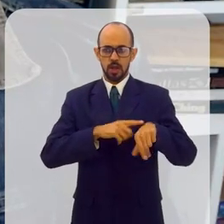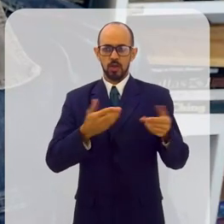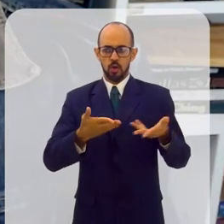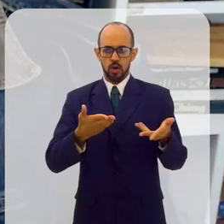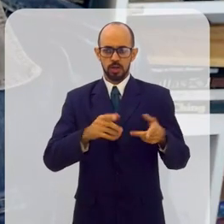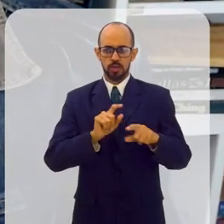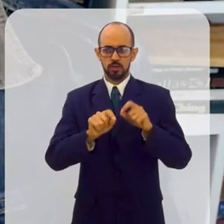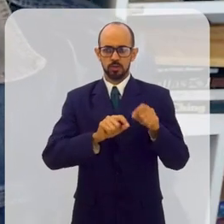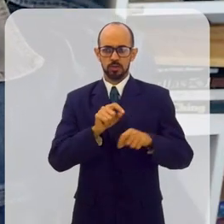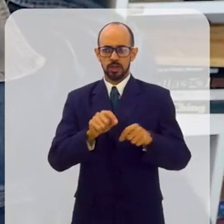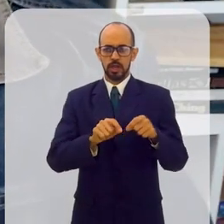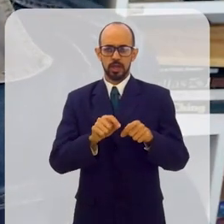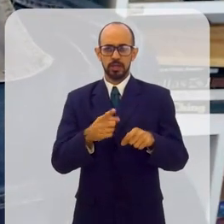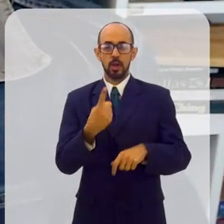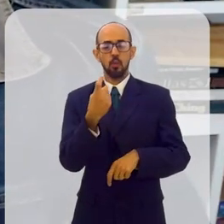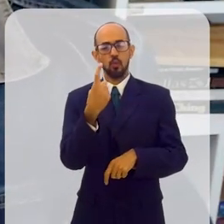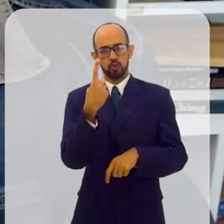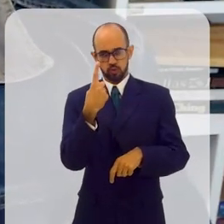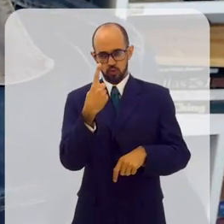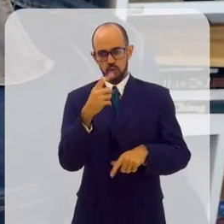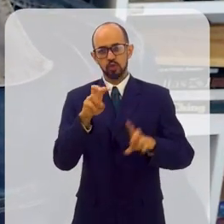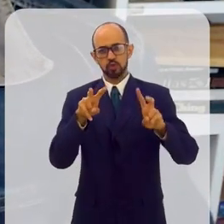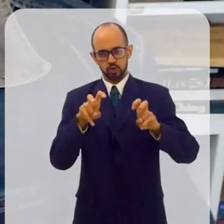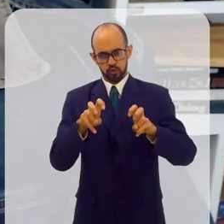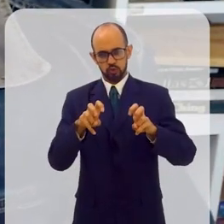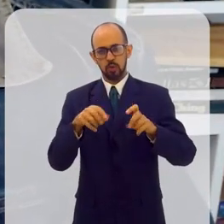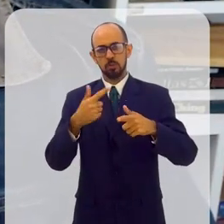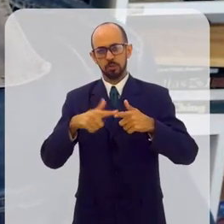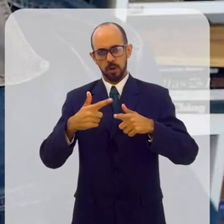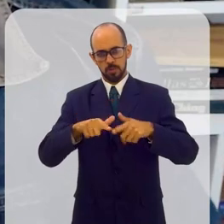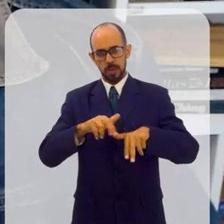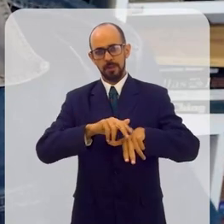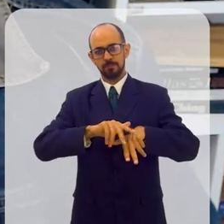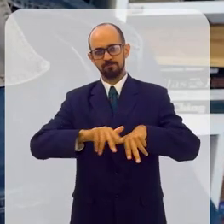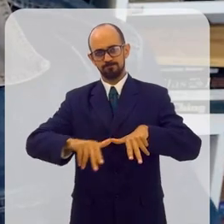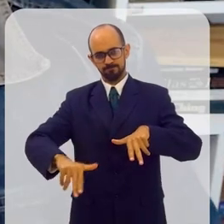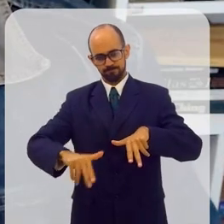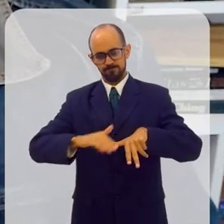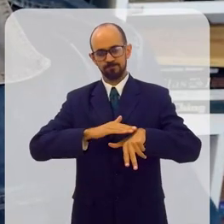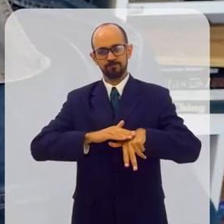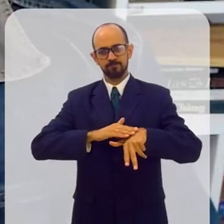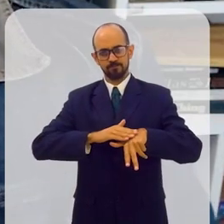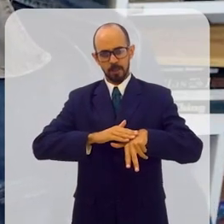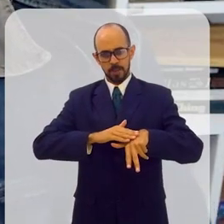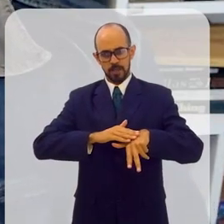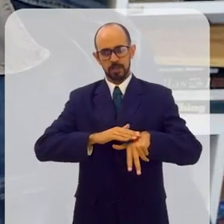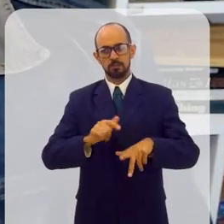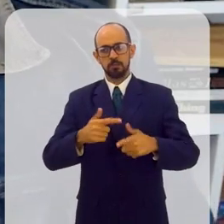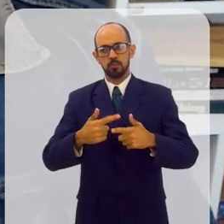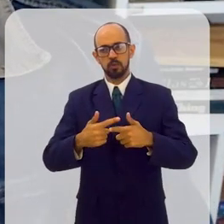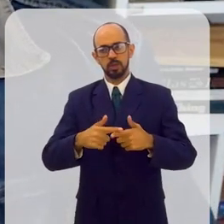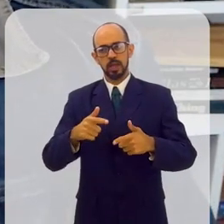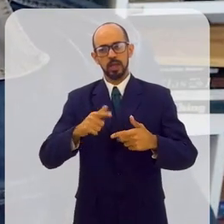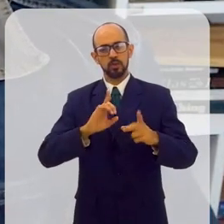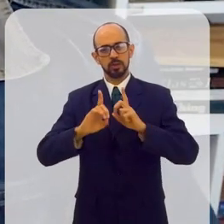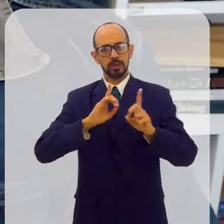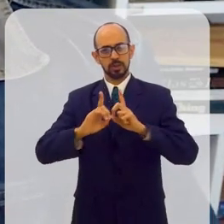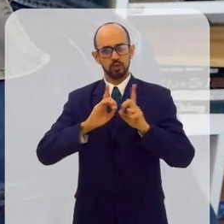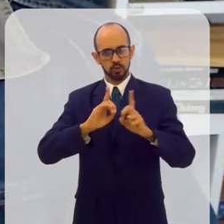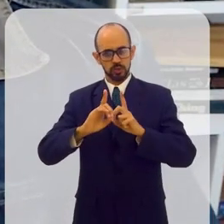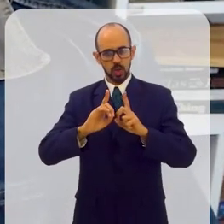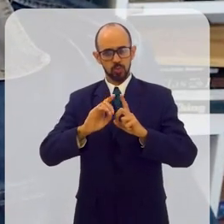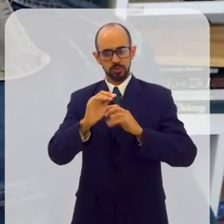tenho falado sobre isso, um momento bastante singular do ponto de vista da questão racial. Porque hoje o debate se